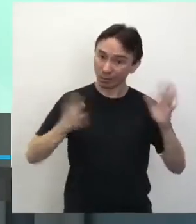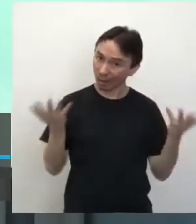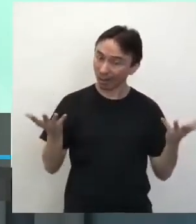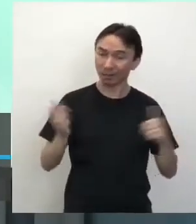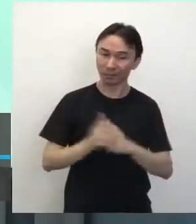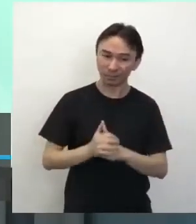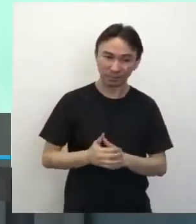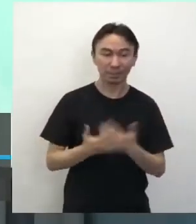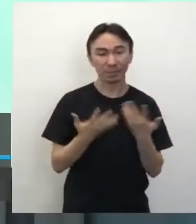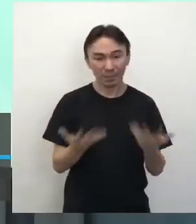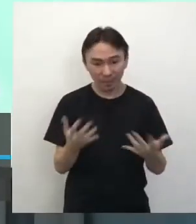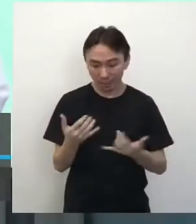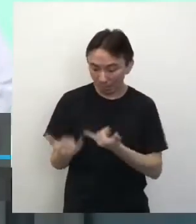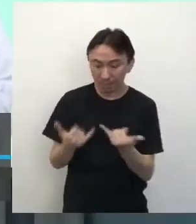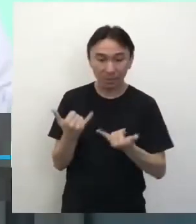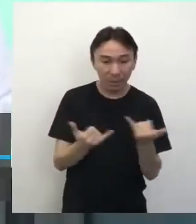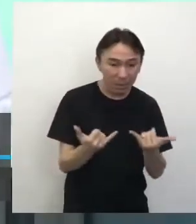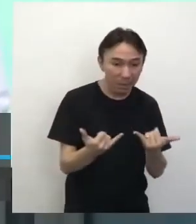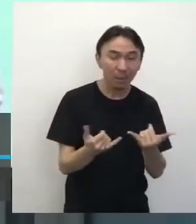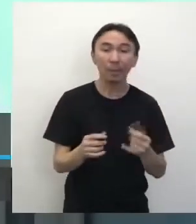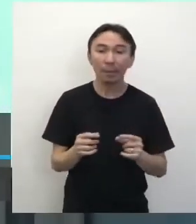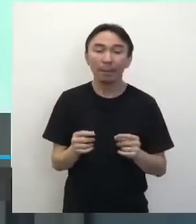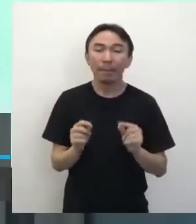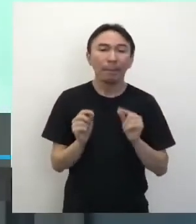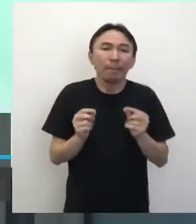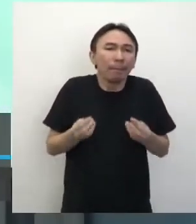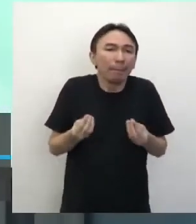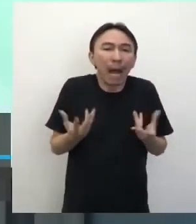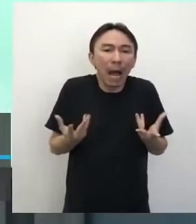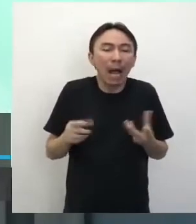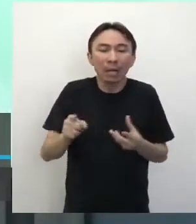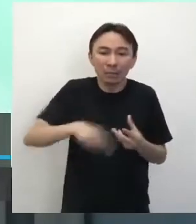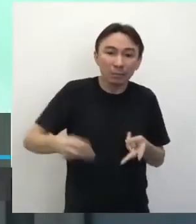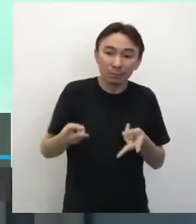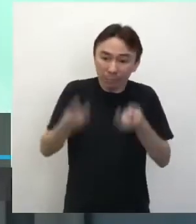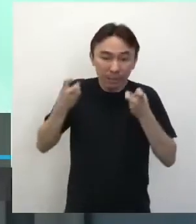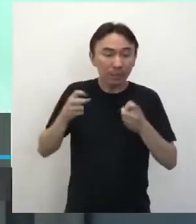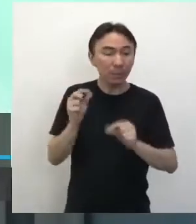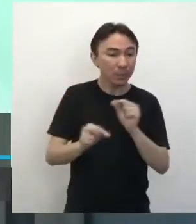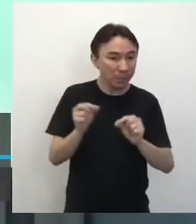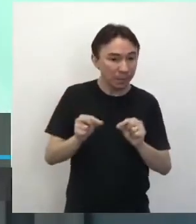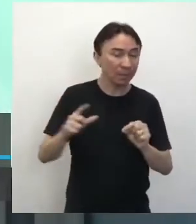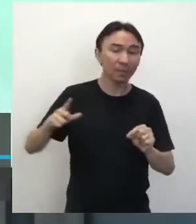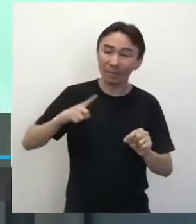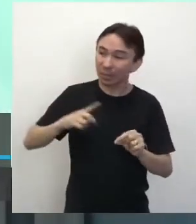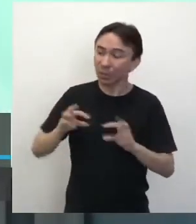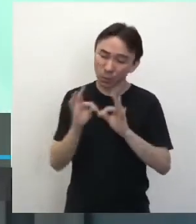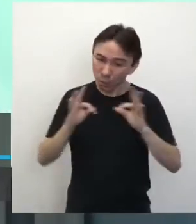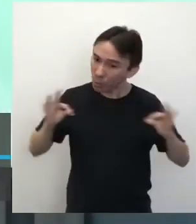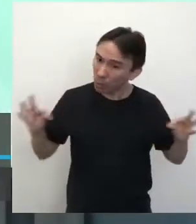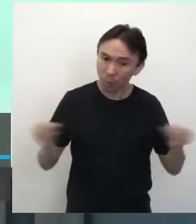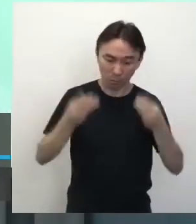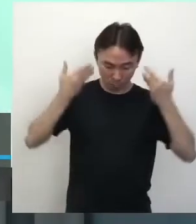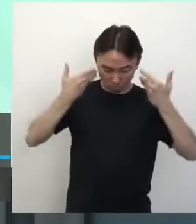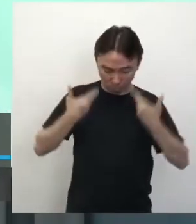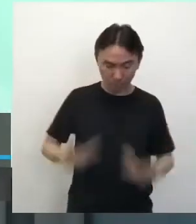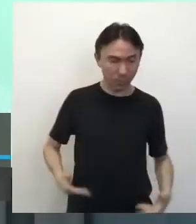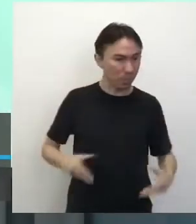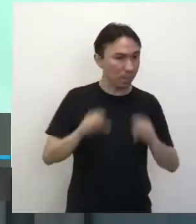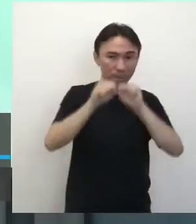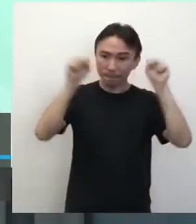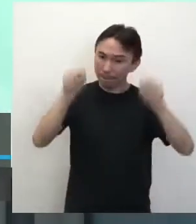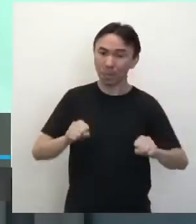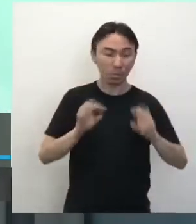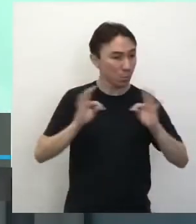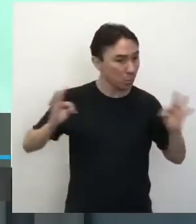a ideia desta brincadeira é você perceber que a gente trabalha todos os sistemas. E é lógico, gente, que isso aí dá